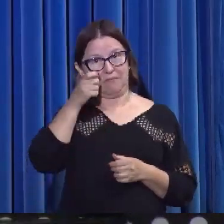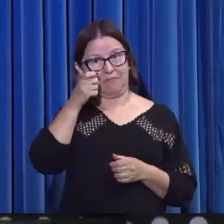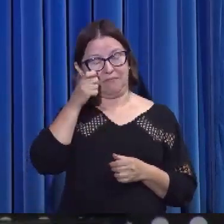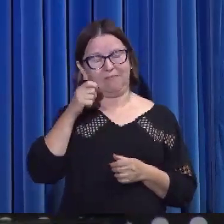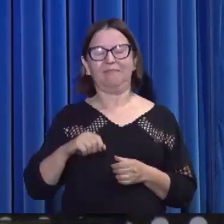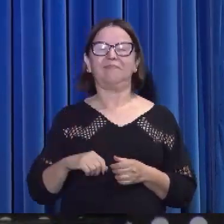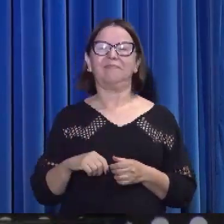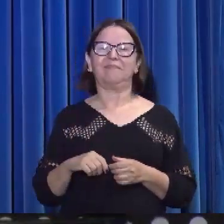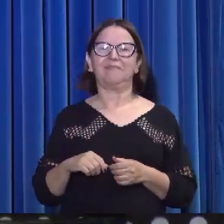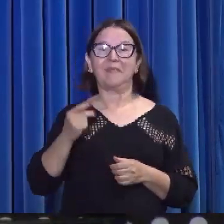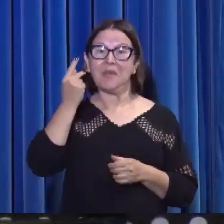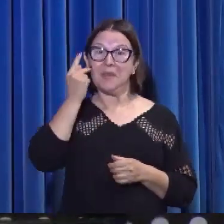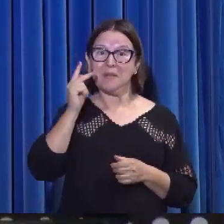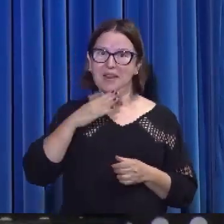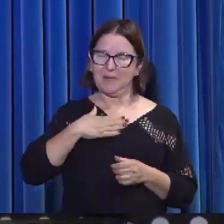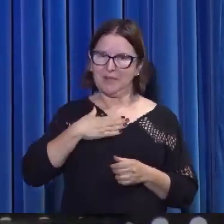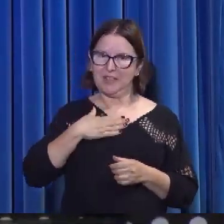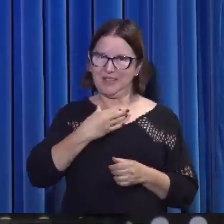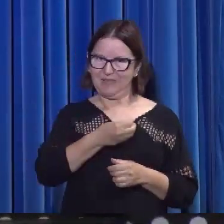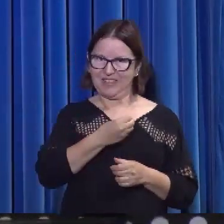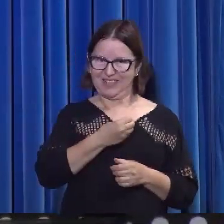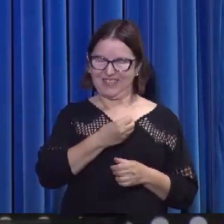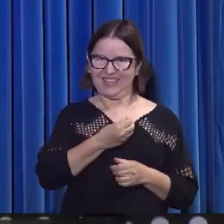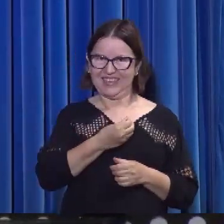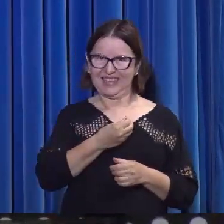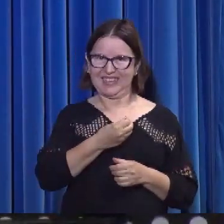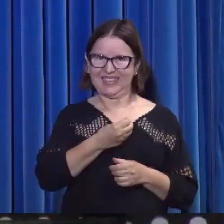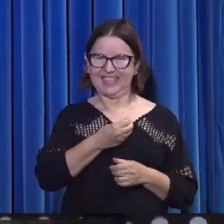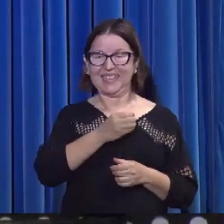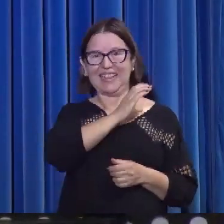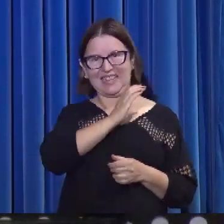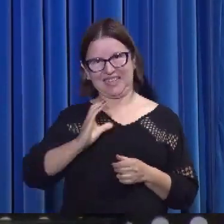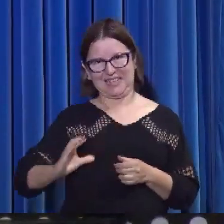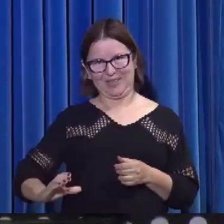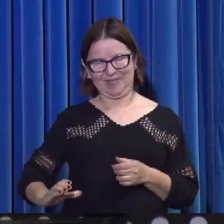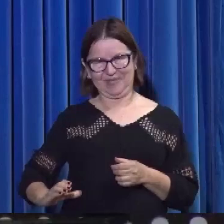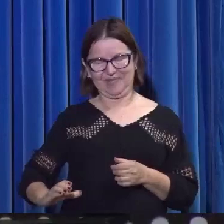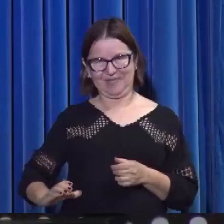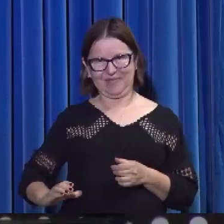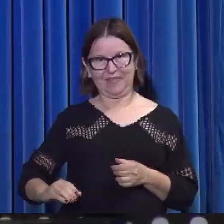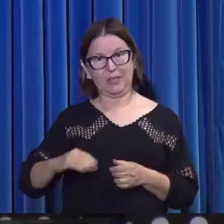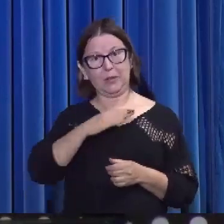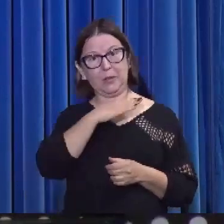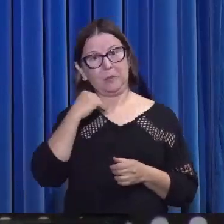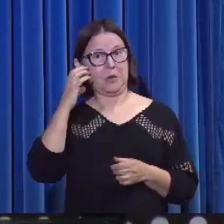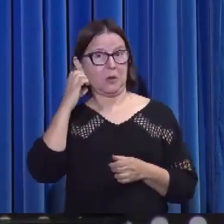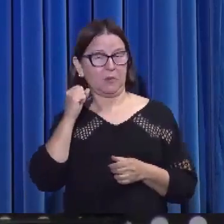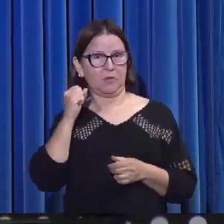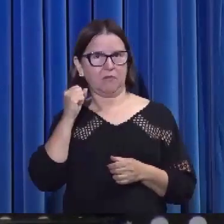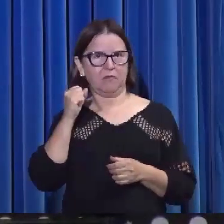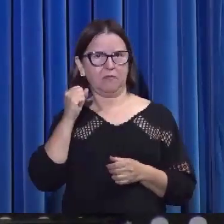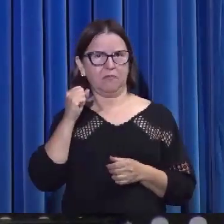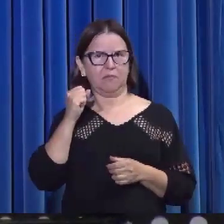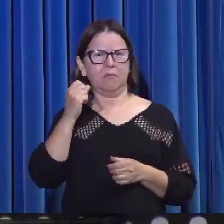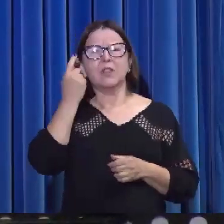Para mim, o viver é Cristo e o morrer é lucro. E para você?